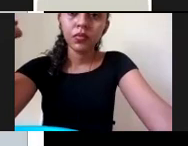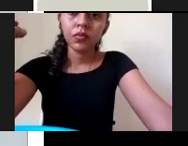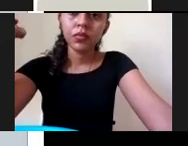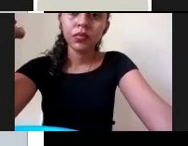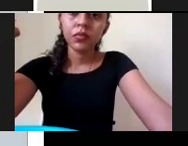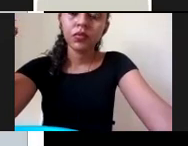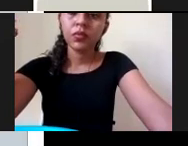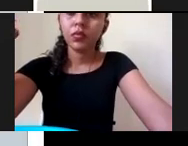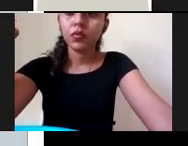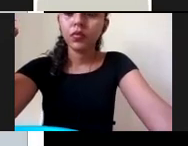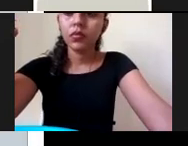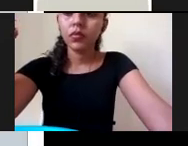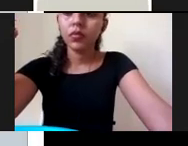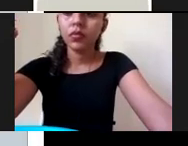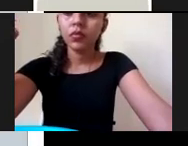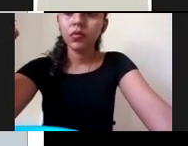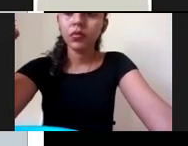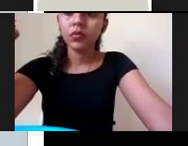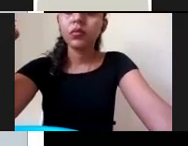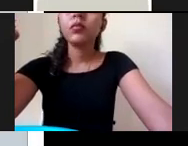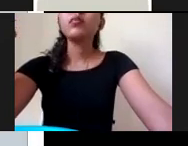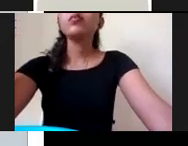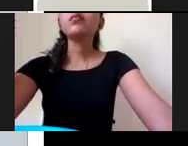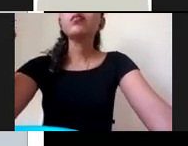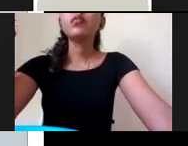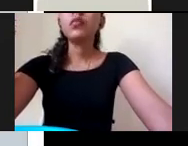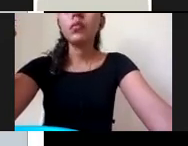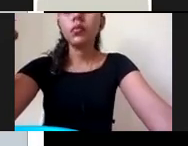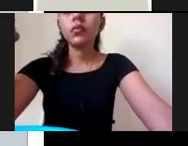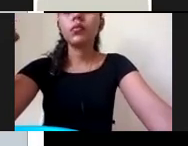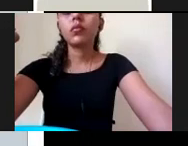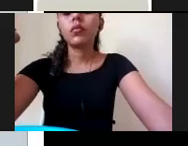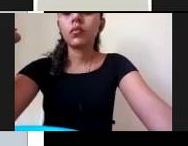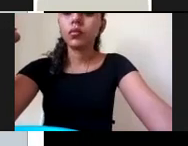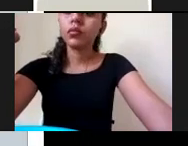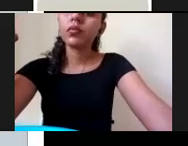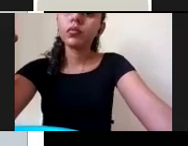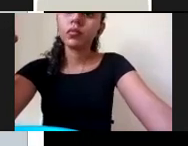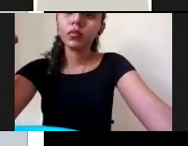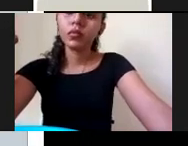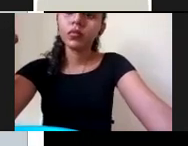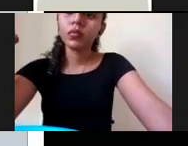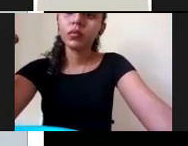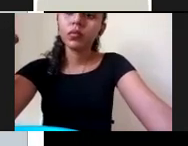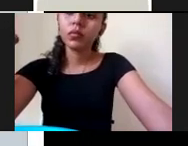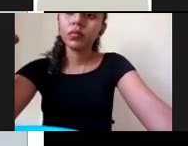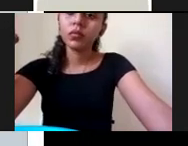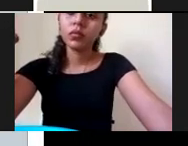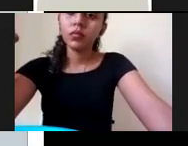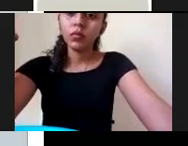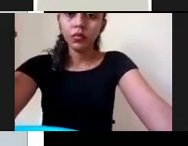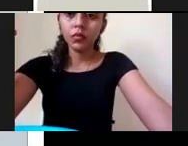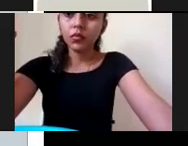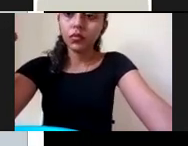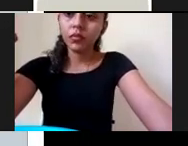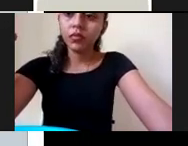a avaliação não é céfalo-caudal, cabeça até os membros inferiores. Então, eu estou começando no cabelo, eu estou indo para